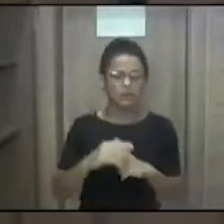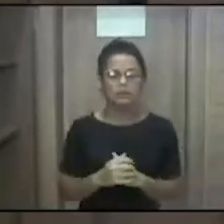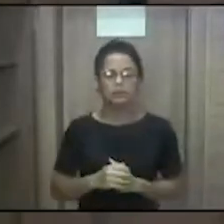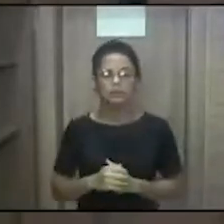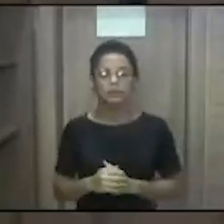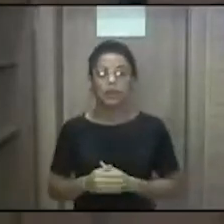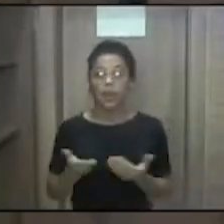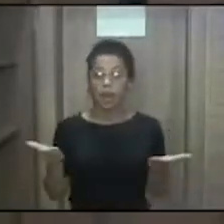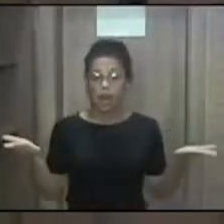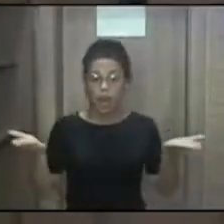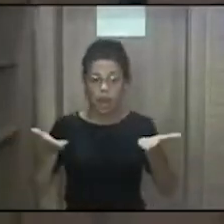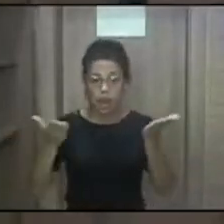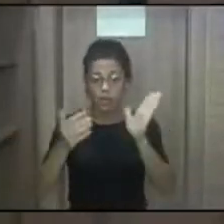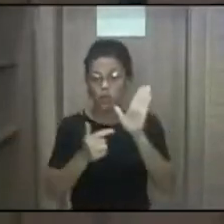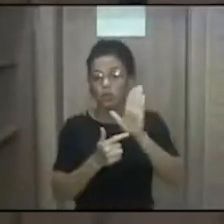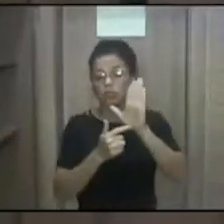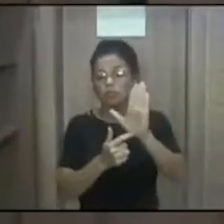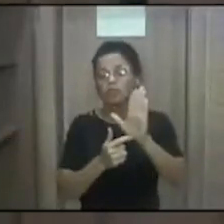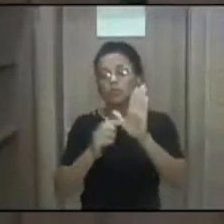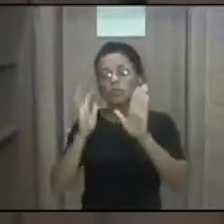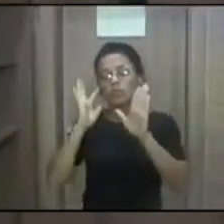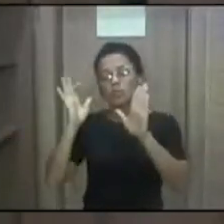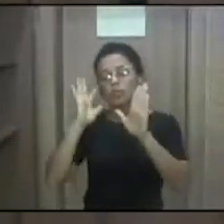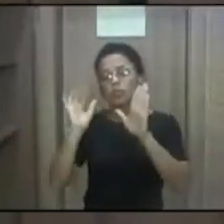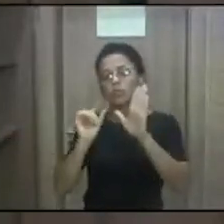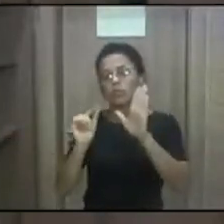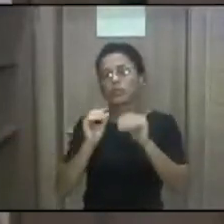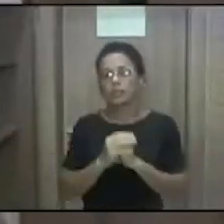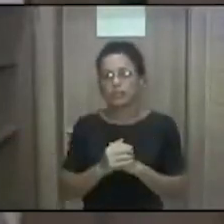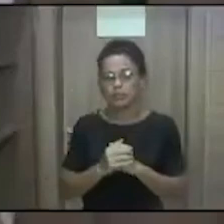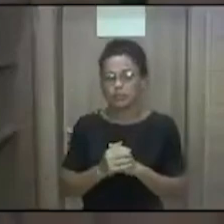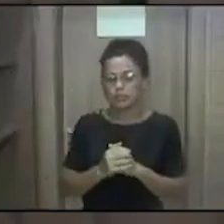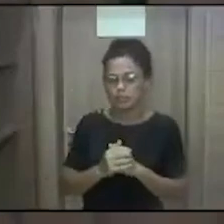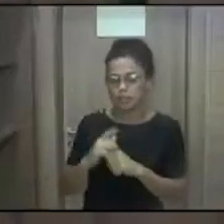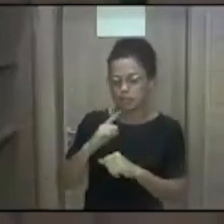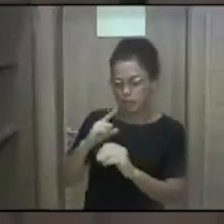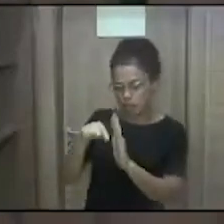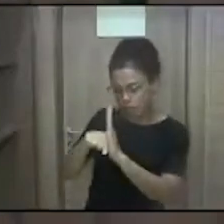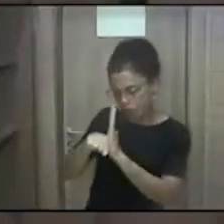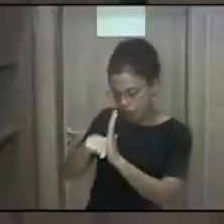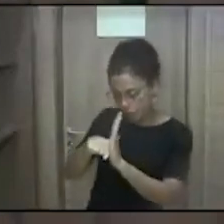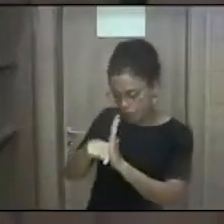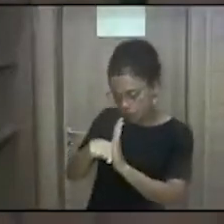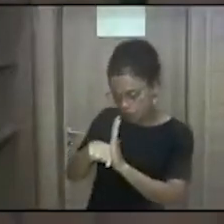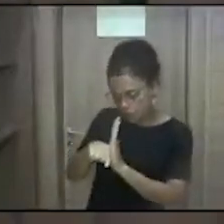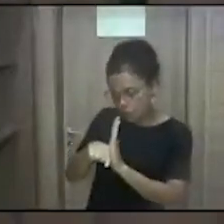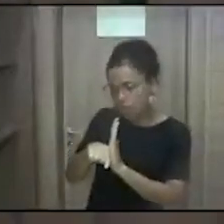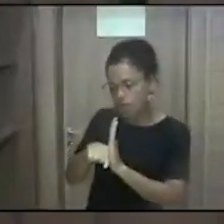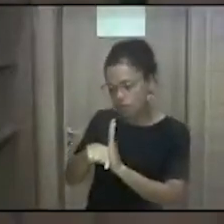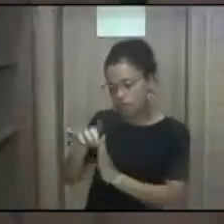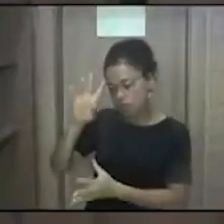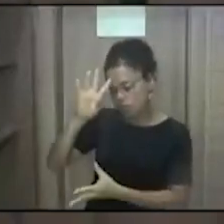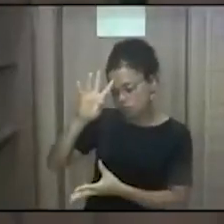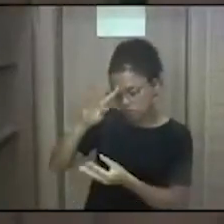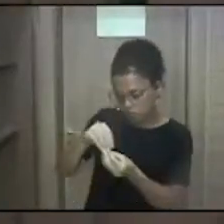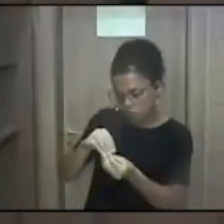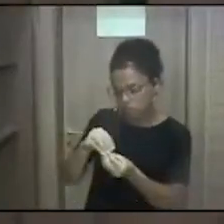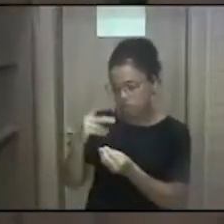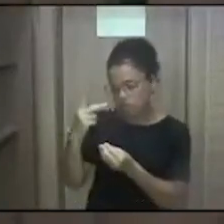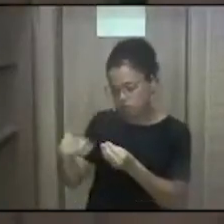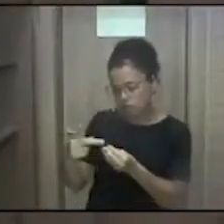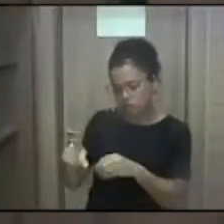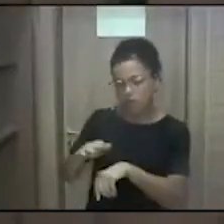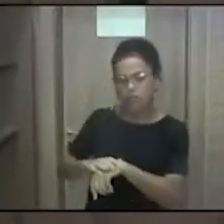aqui agora é uma reflexão que tem a ver com a pesquisa, mas também tem a ver com o nosso papel